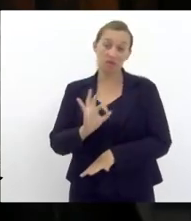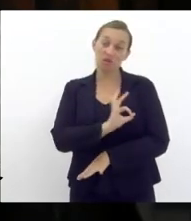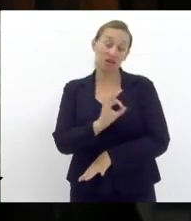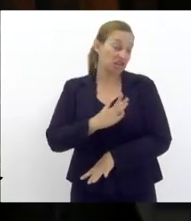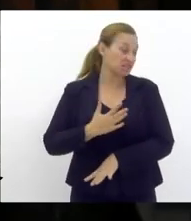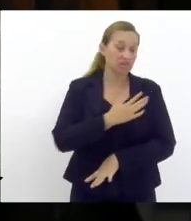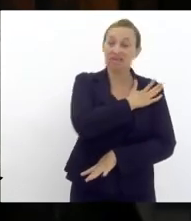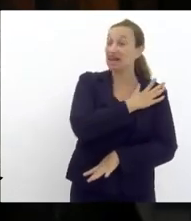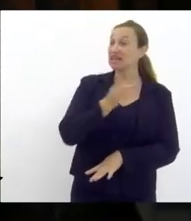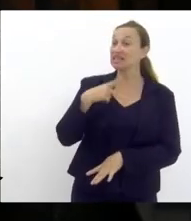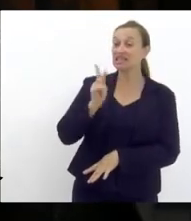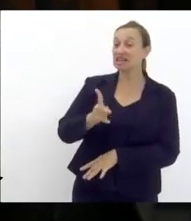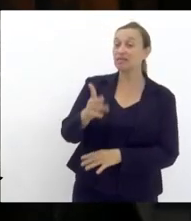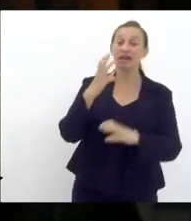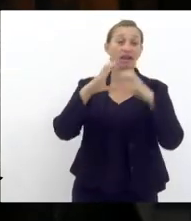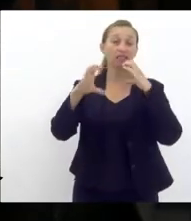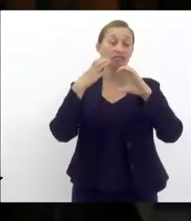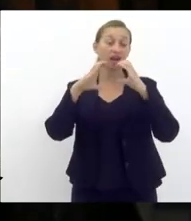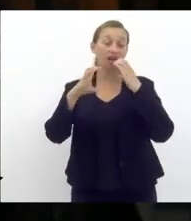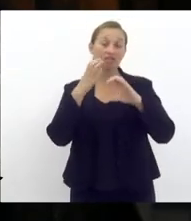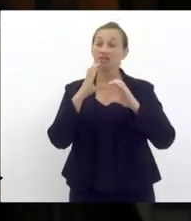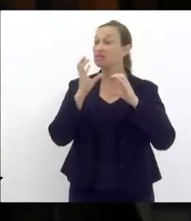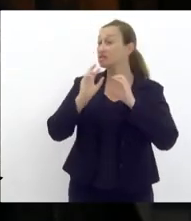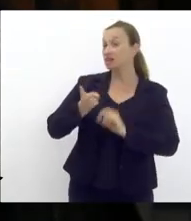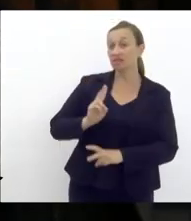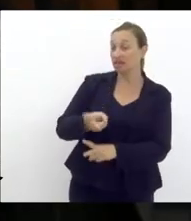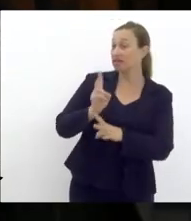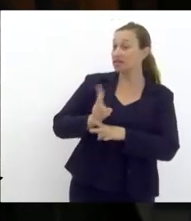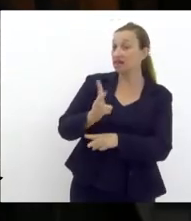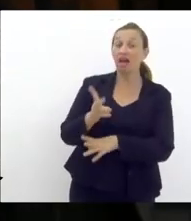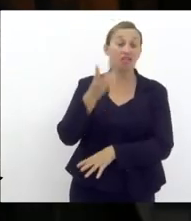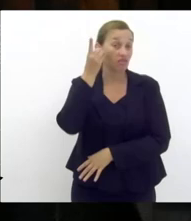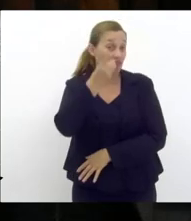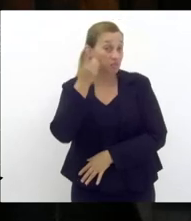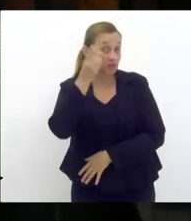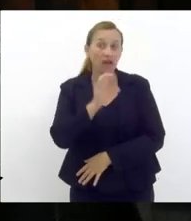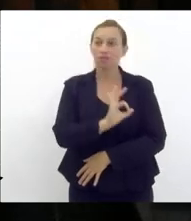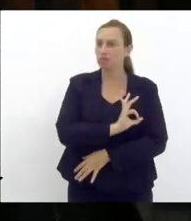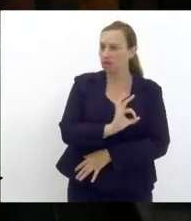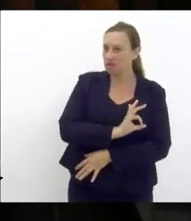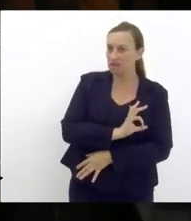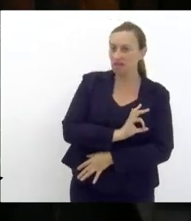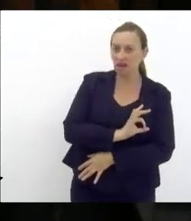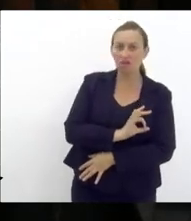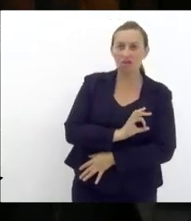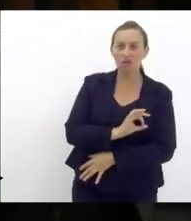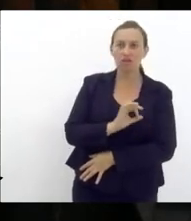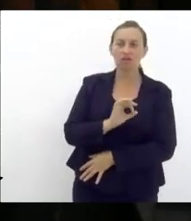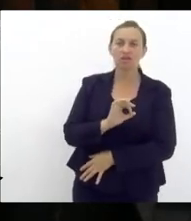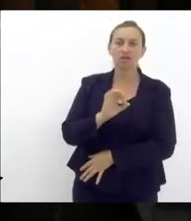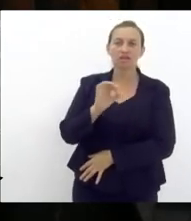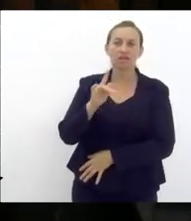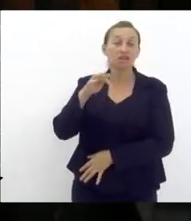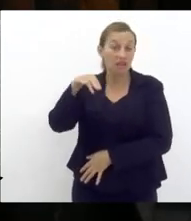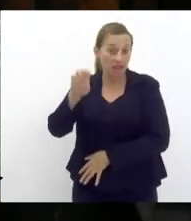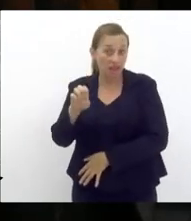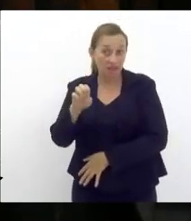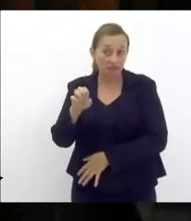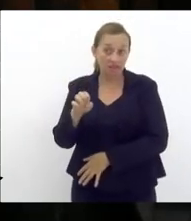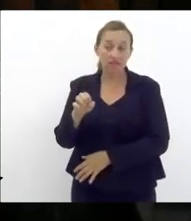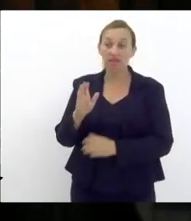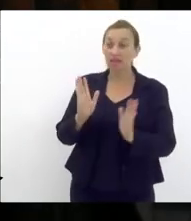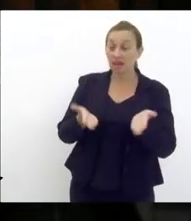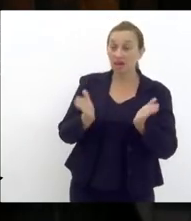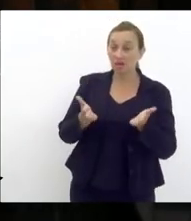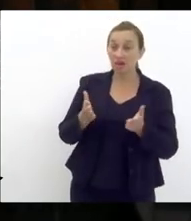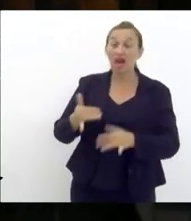sempre cantar essa música no fim da Polícia Militar Deputado policial Guilherme dellarole e agora quando se